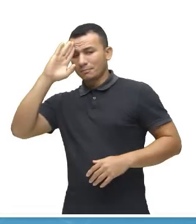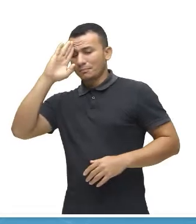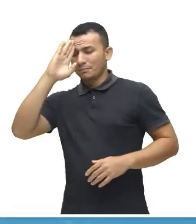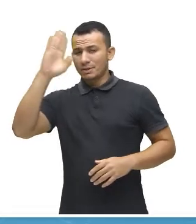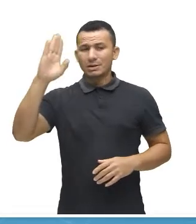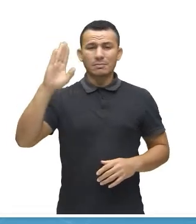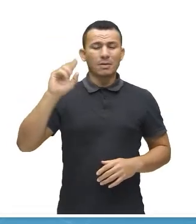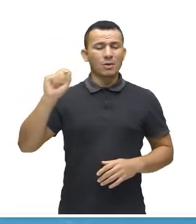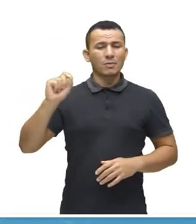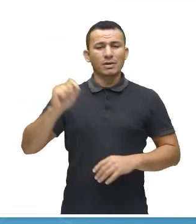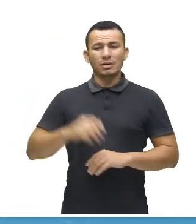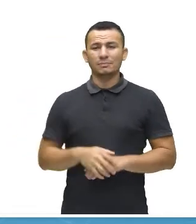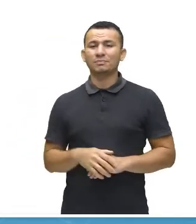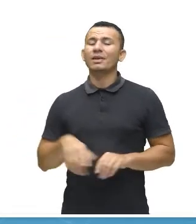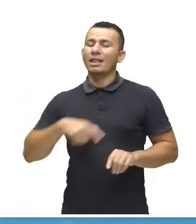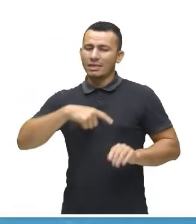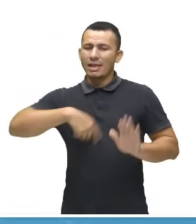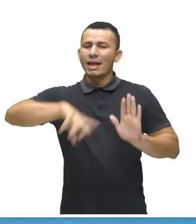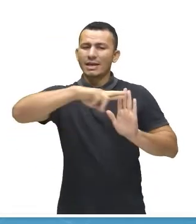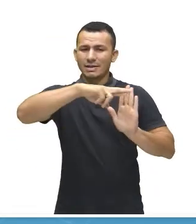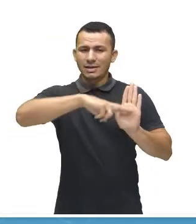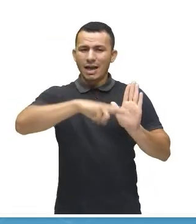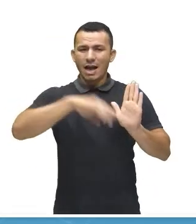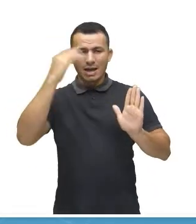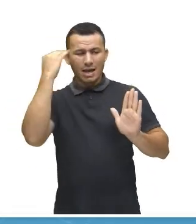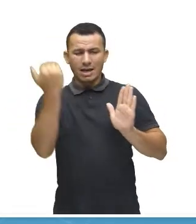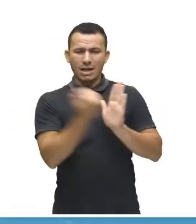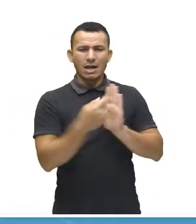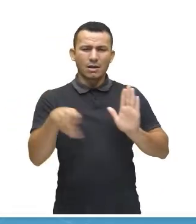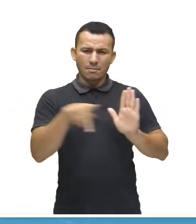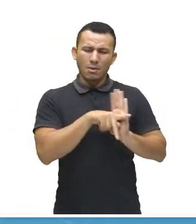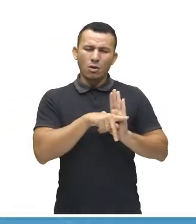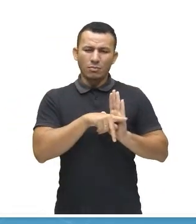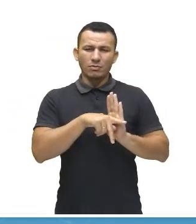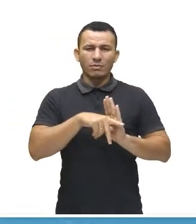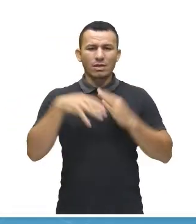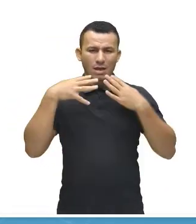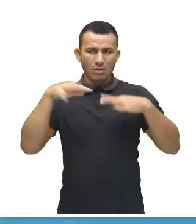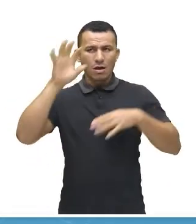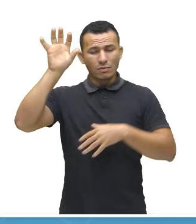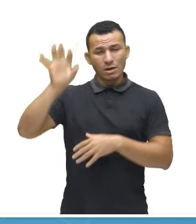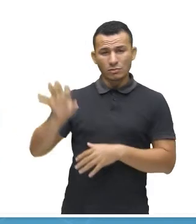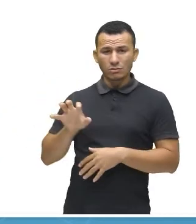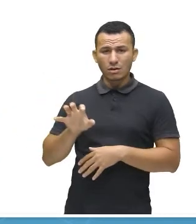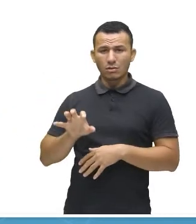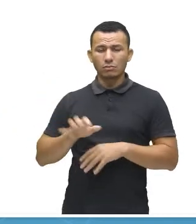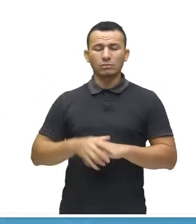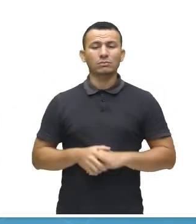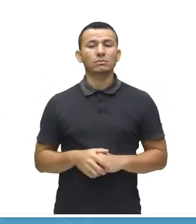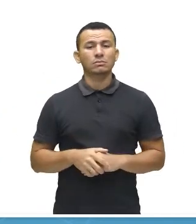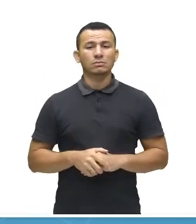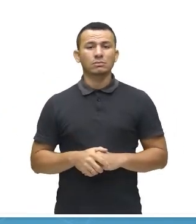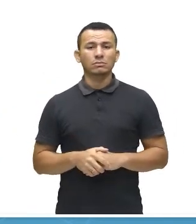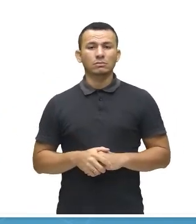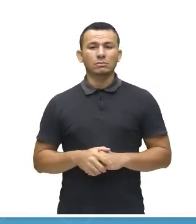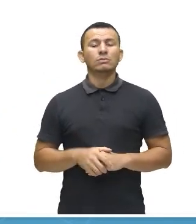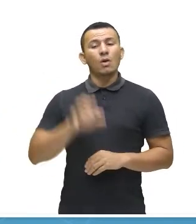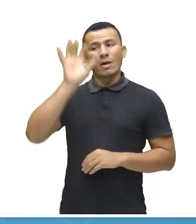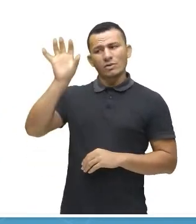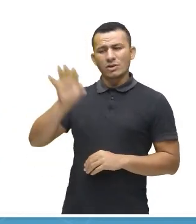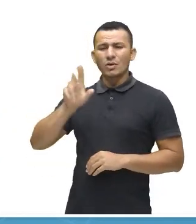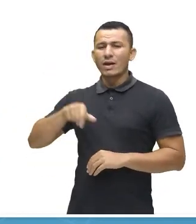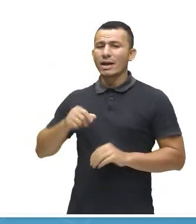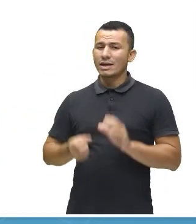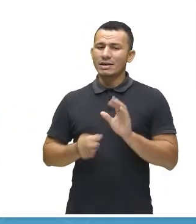principalmente também critérios naturais, tá? Então, é uma regionalização muito